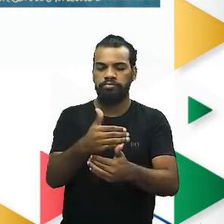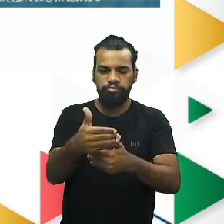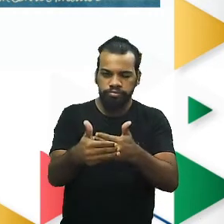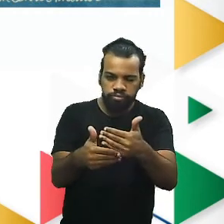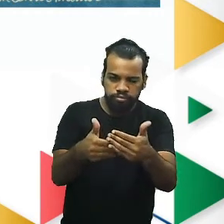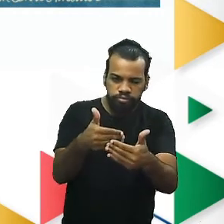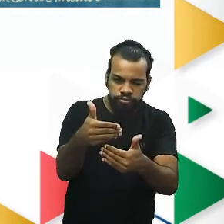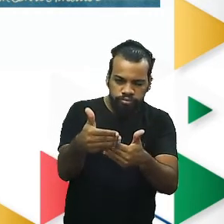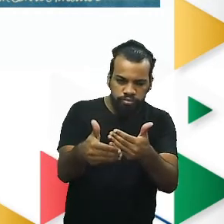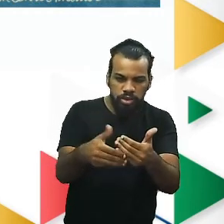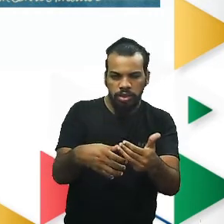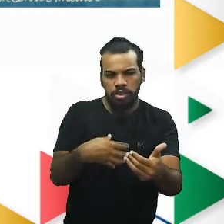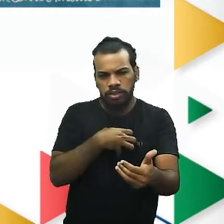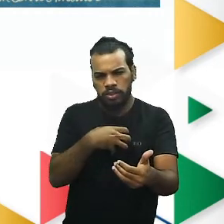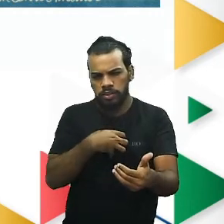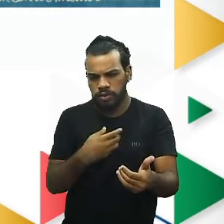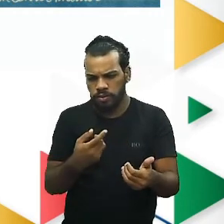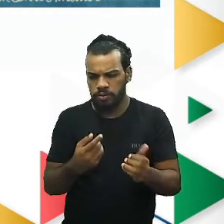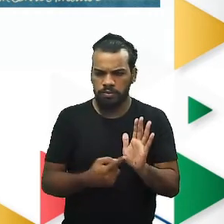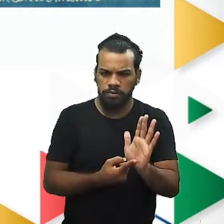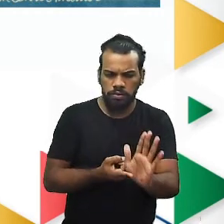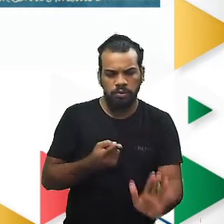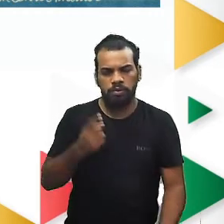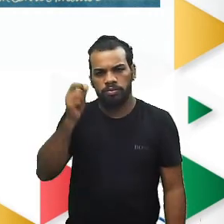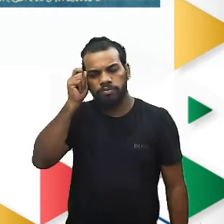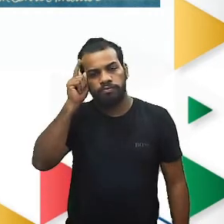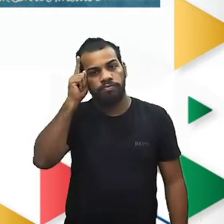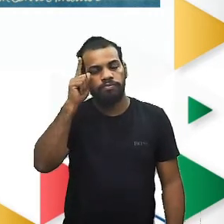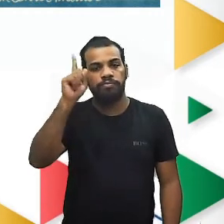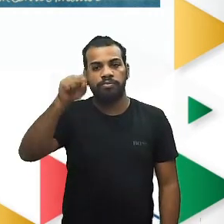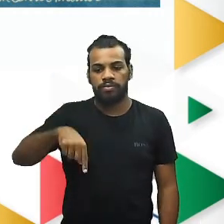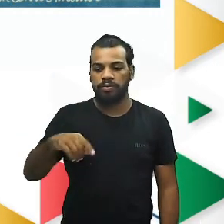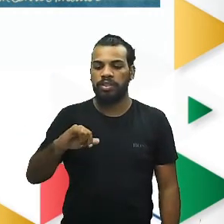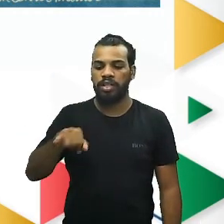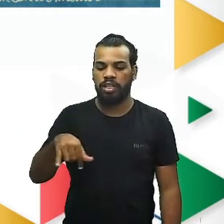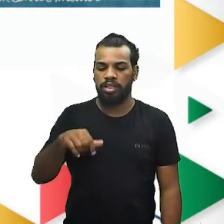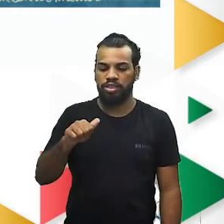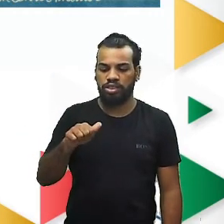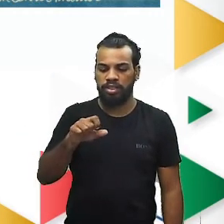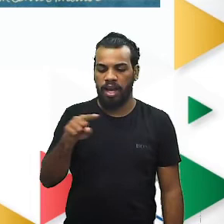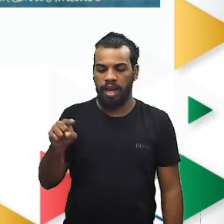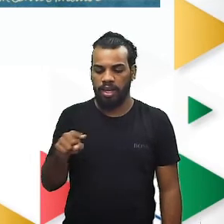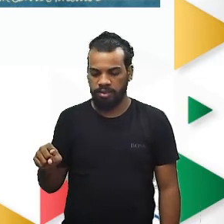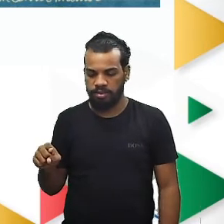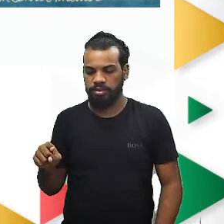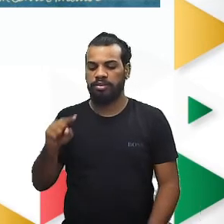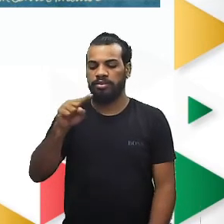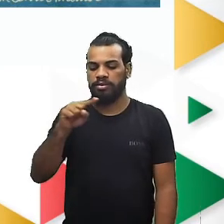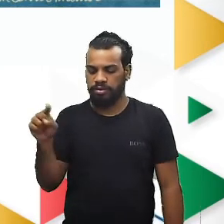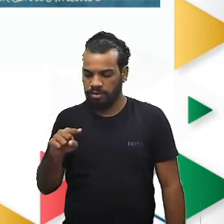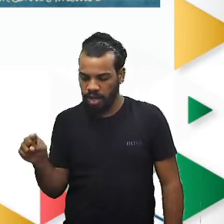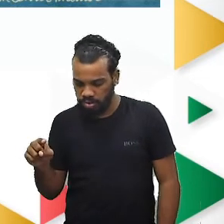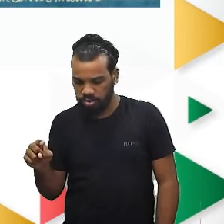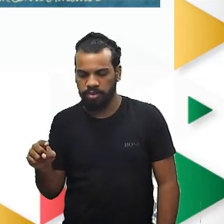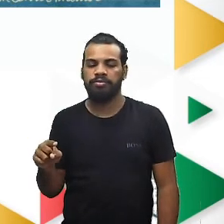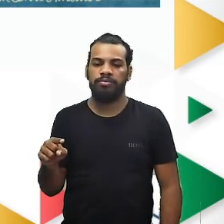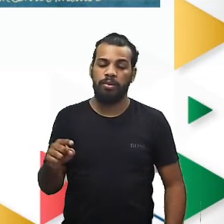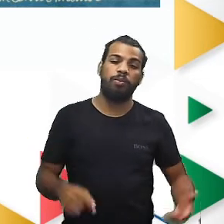com a necessidade de se produzir megaproduções, surgiu o jazz dance. Então, no início, era mais